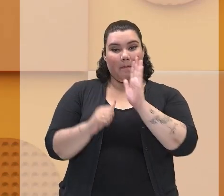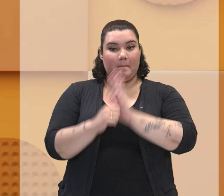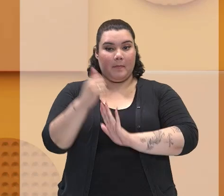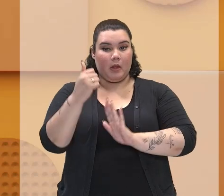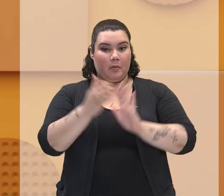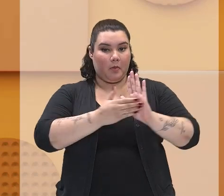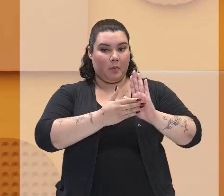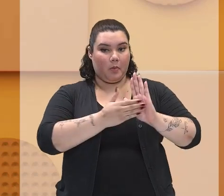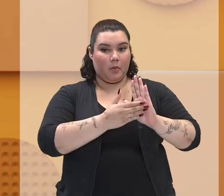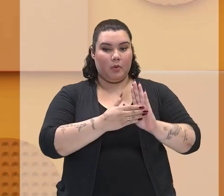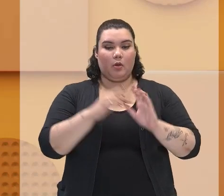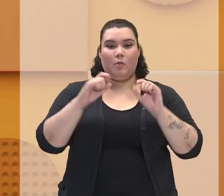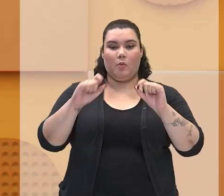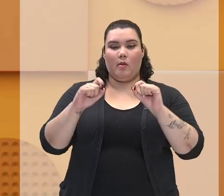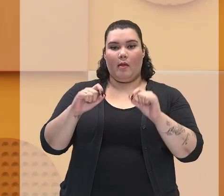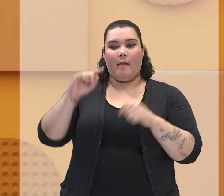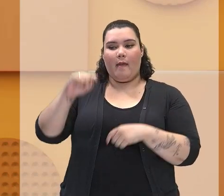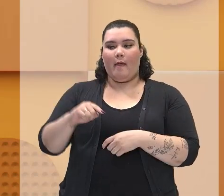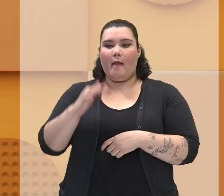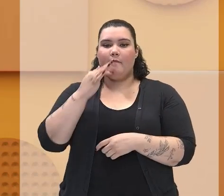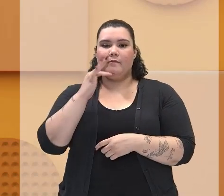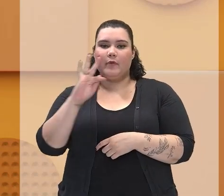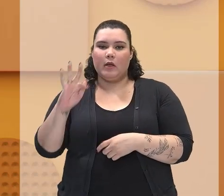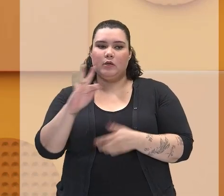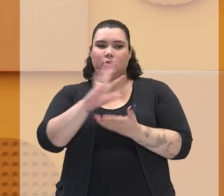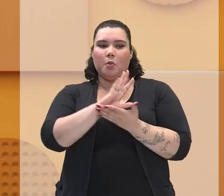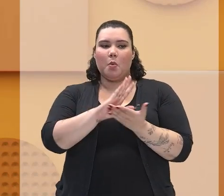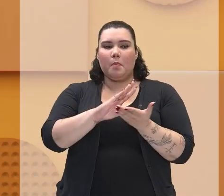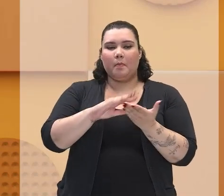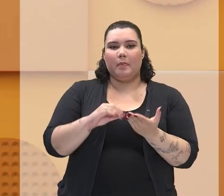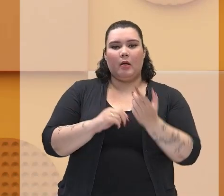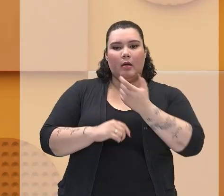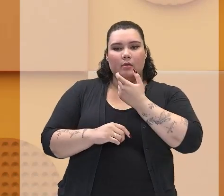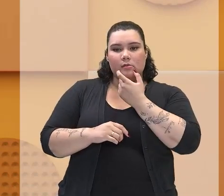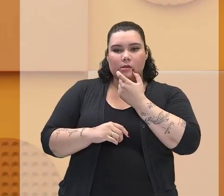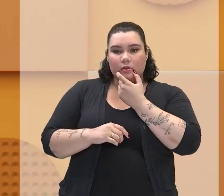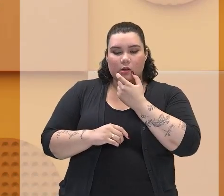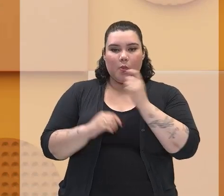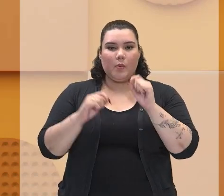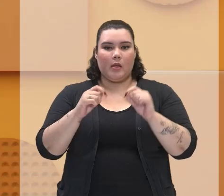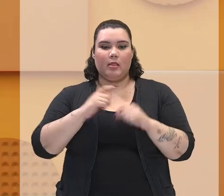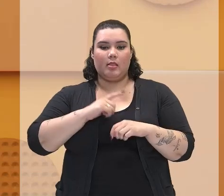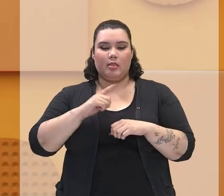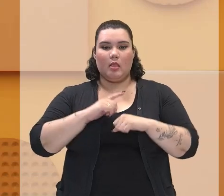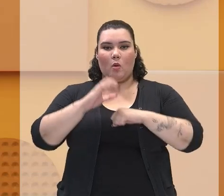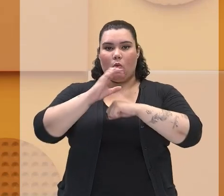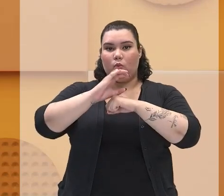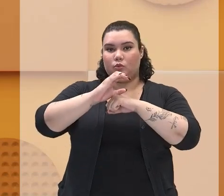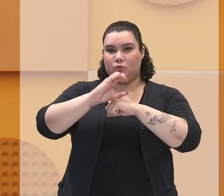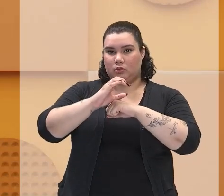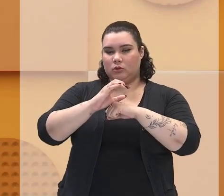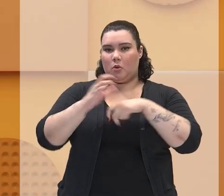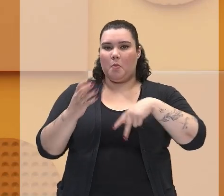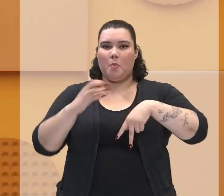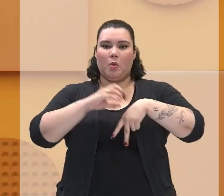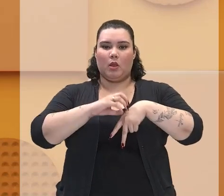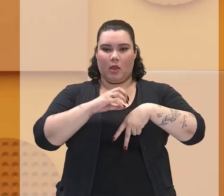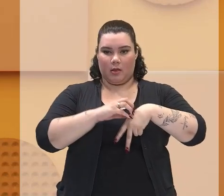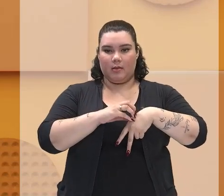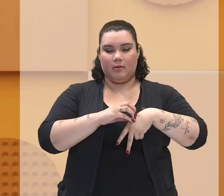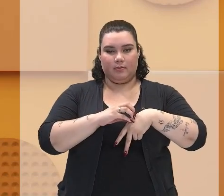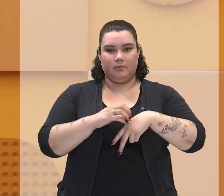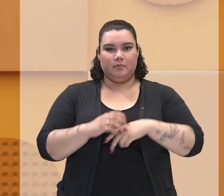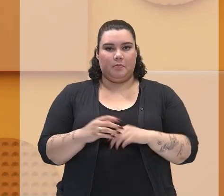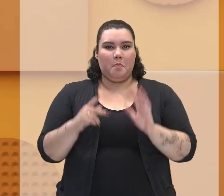se tornasse semelhante à Inglaterra e houvesse a instituição de uma monarquia parlamentarista. Claro, isso agradou a uns e desagradou